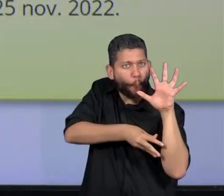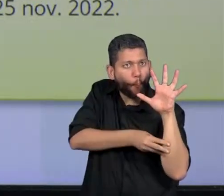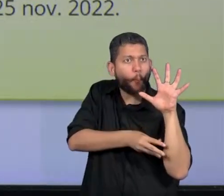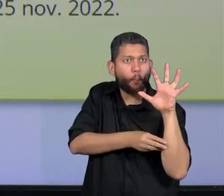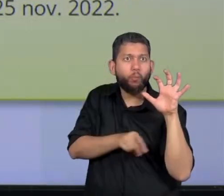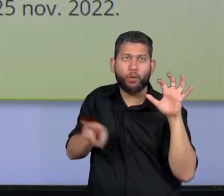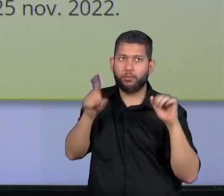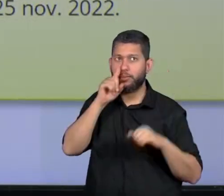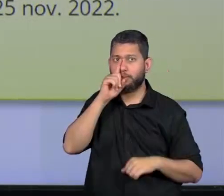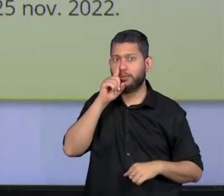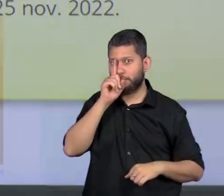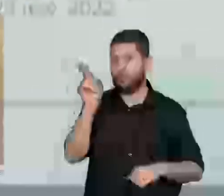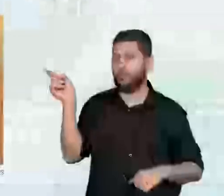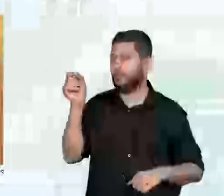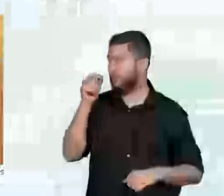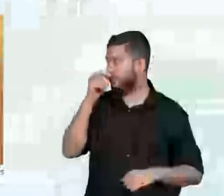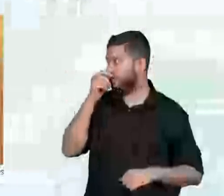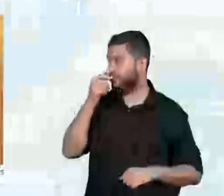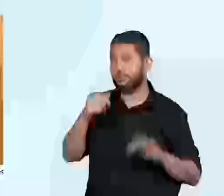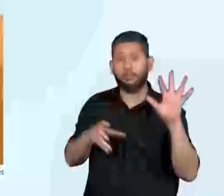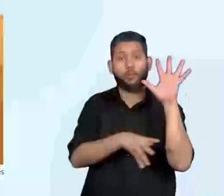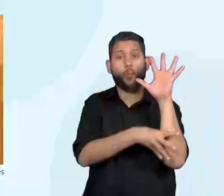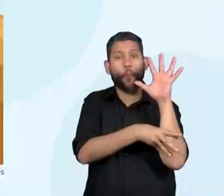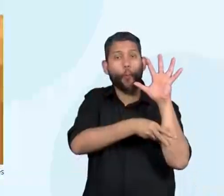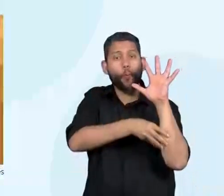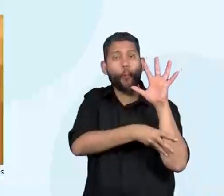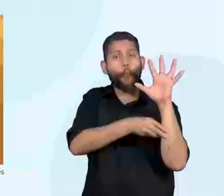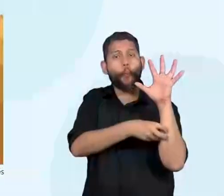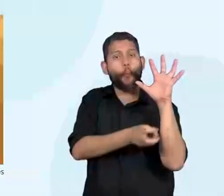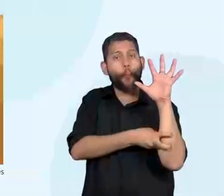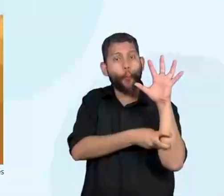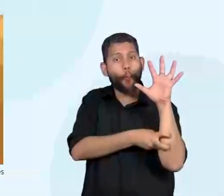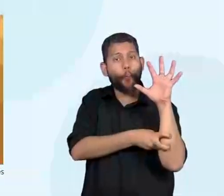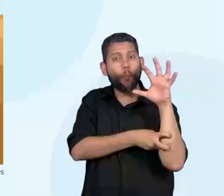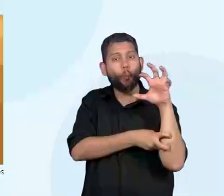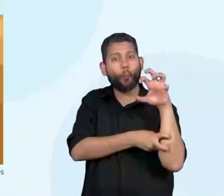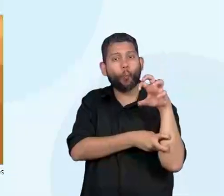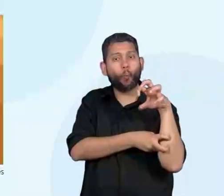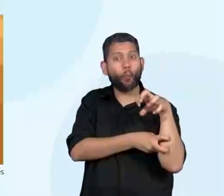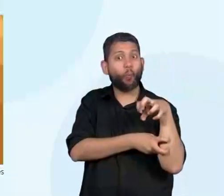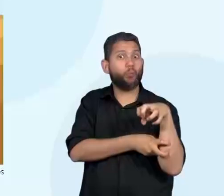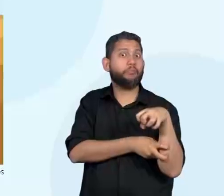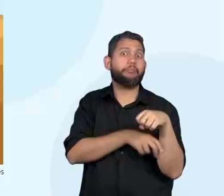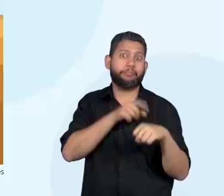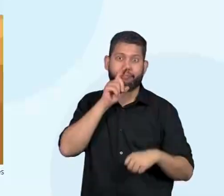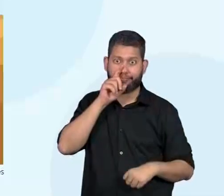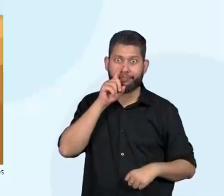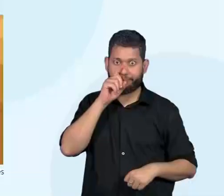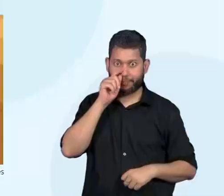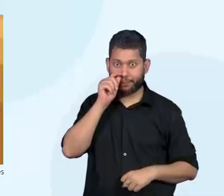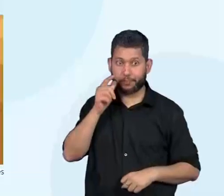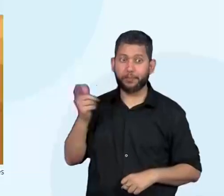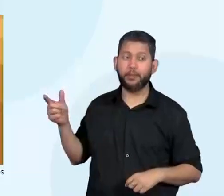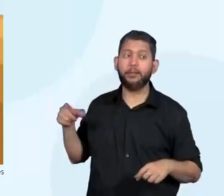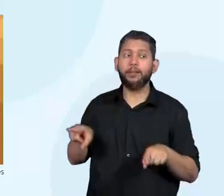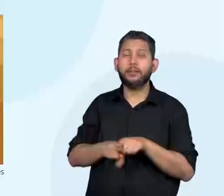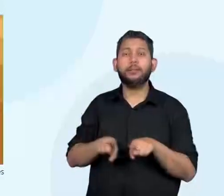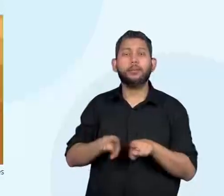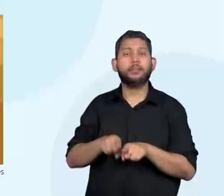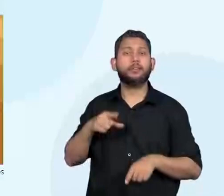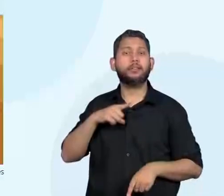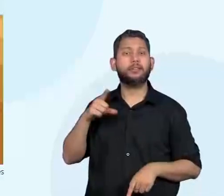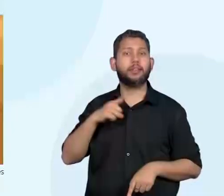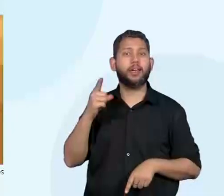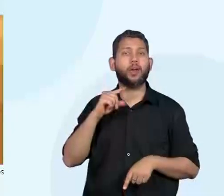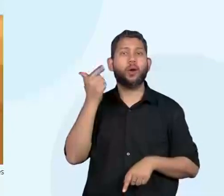planta. Muito bacana, muito interessante, olha só. E nós trouxemos aqui também, não é, Pro, algumas raízes.